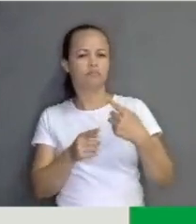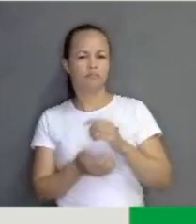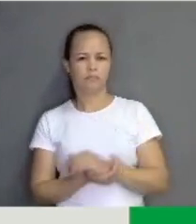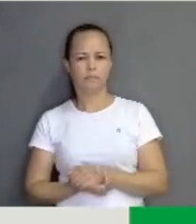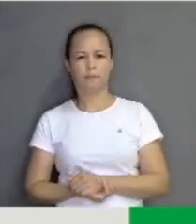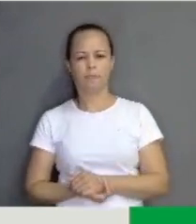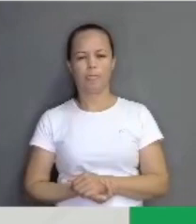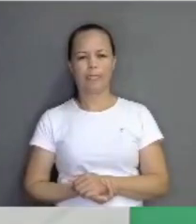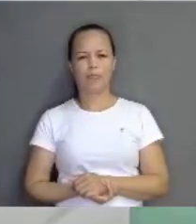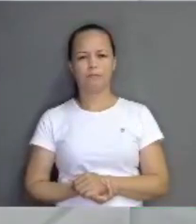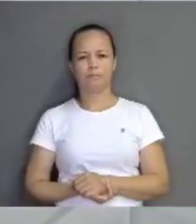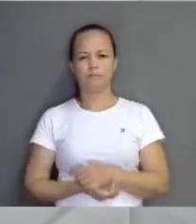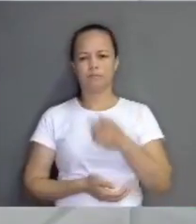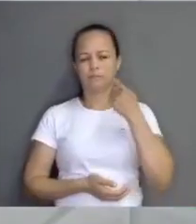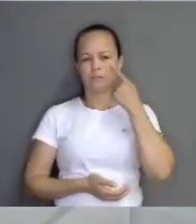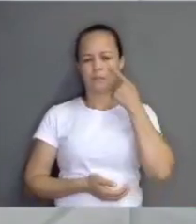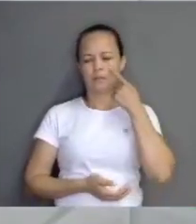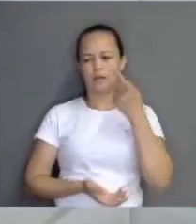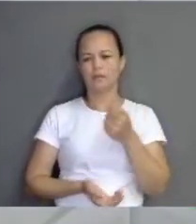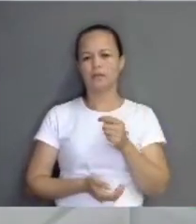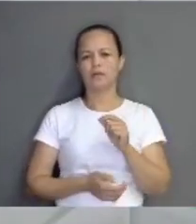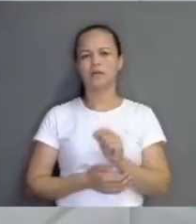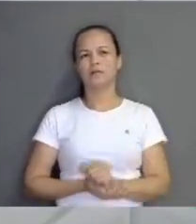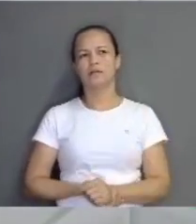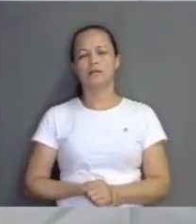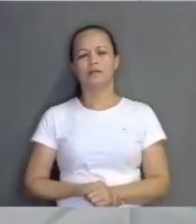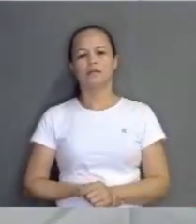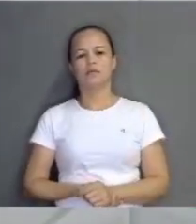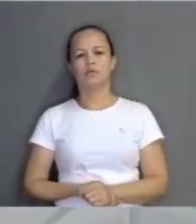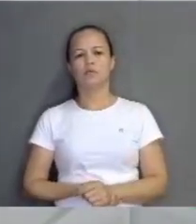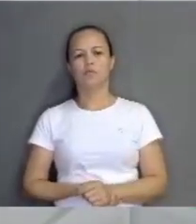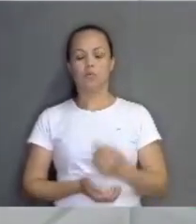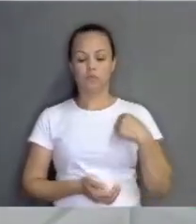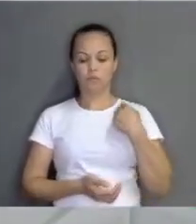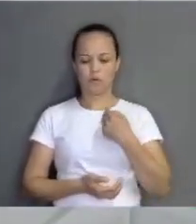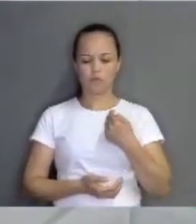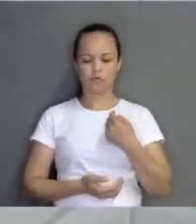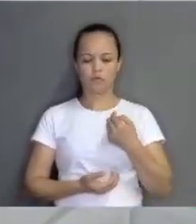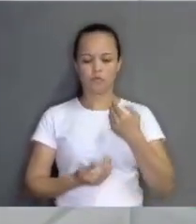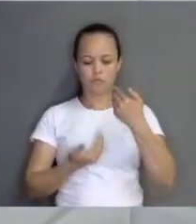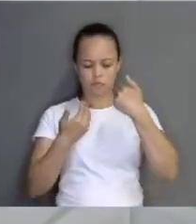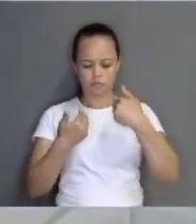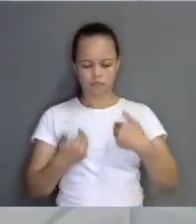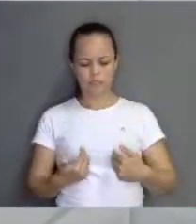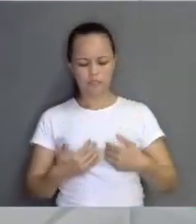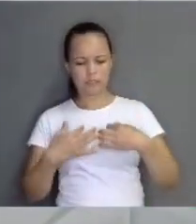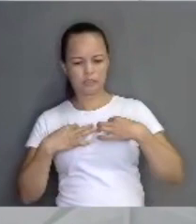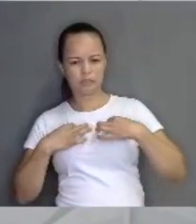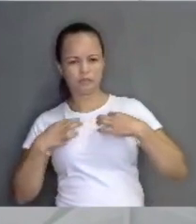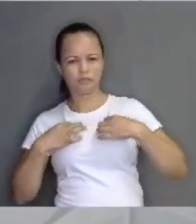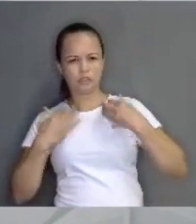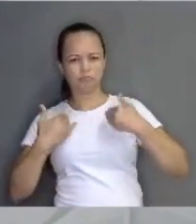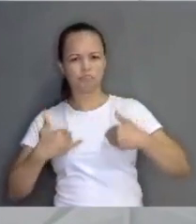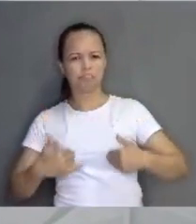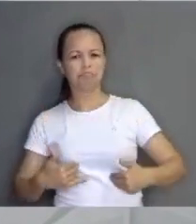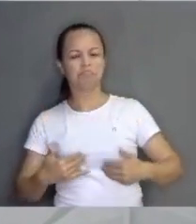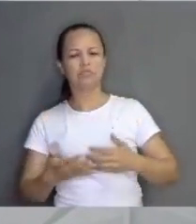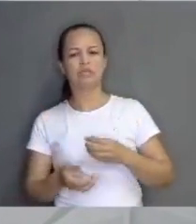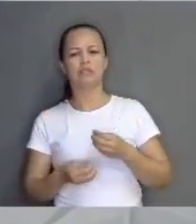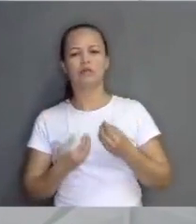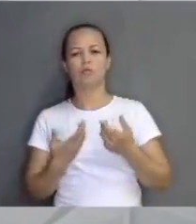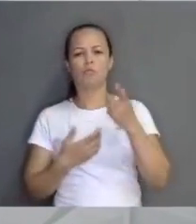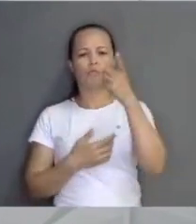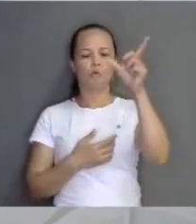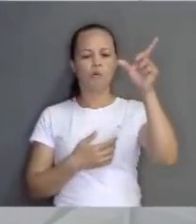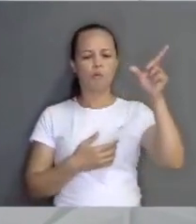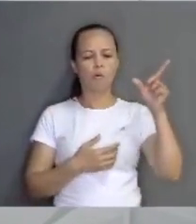gente pegar, por exemplo, o nosso estilo de se vestir com o estilo de outros países do Oriente Médio,